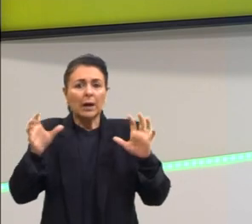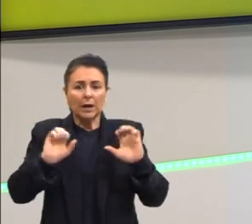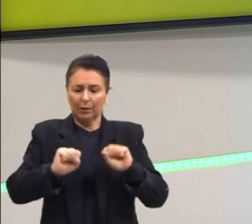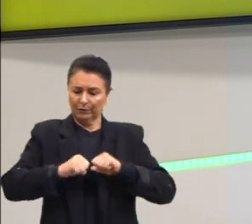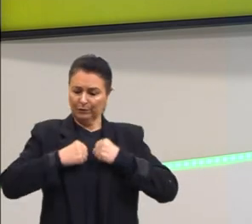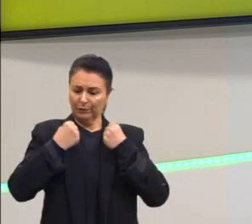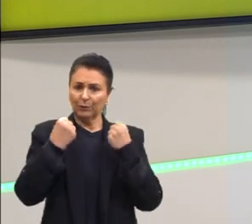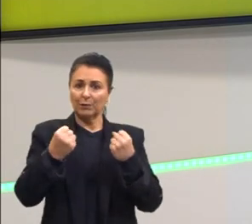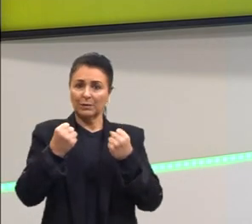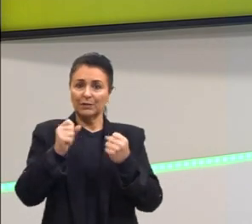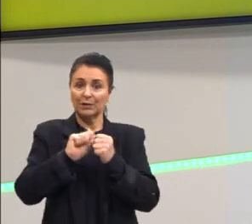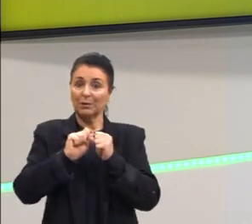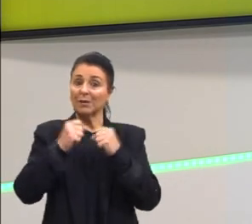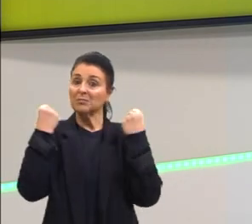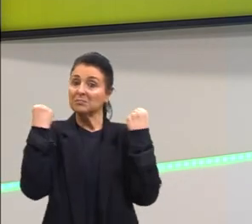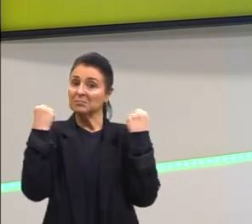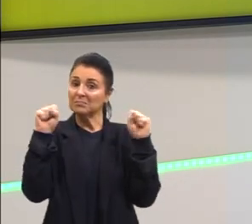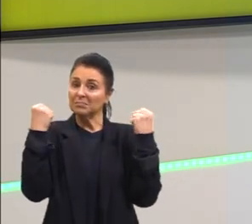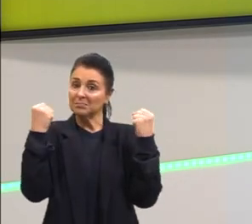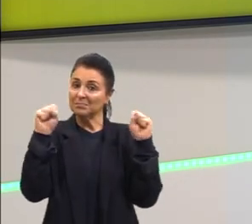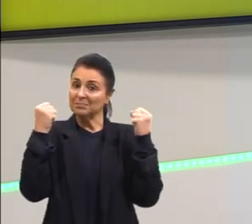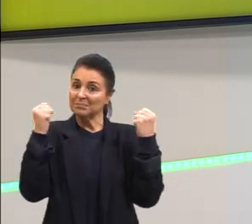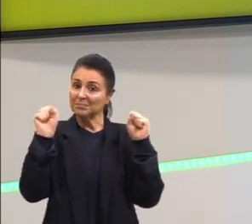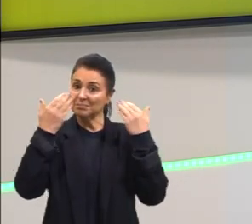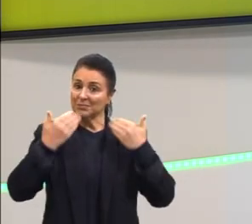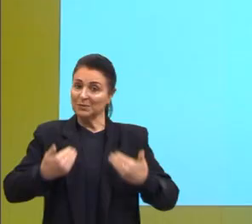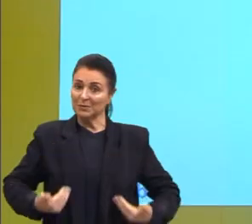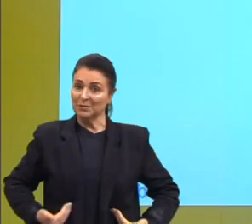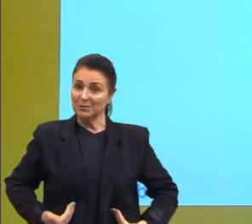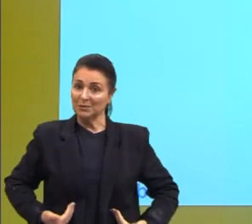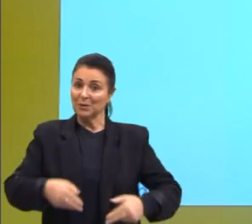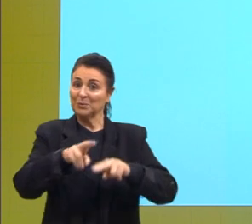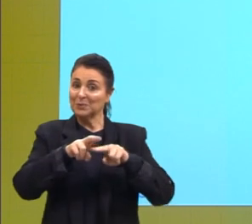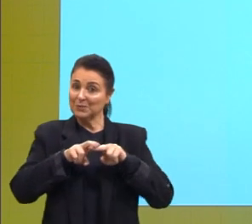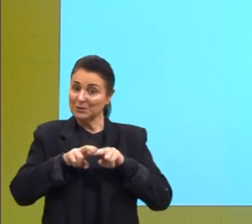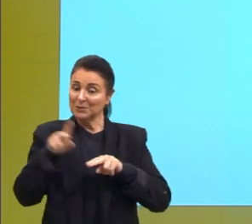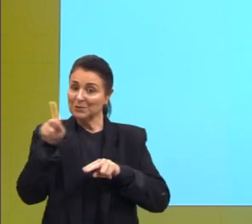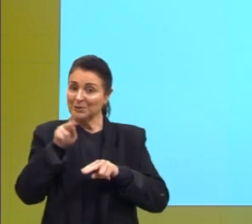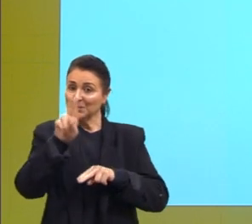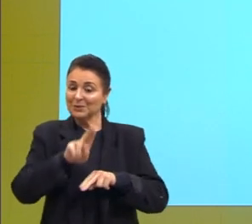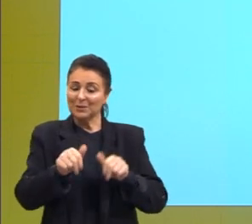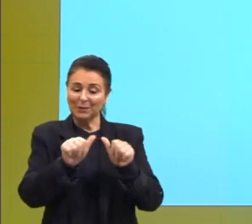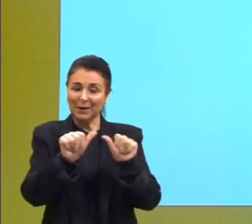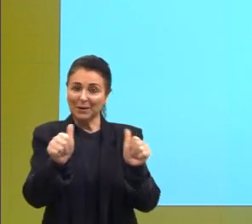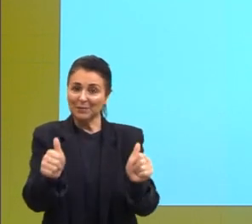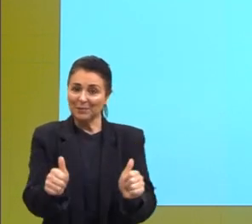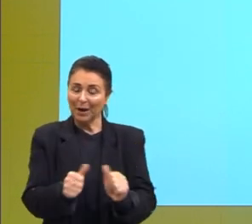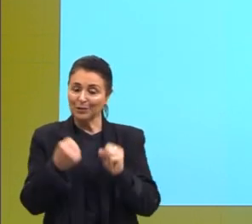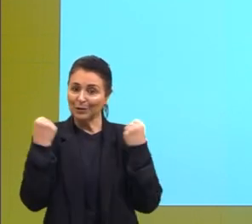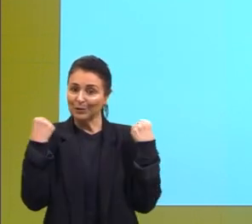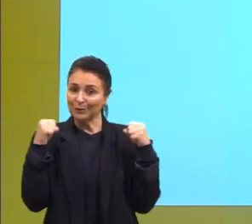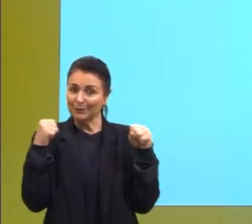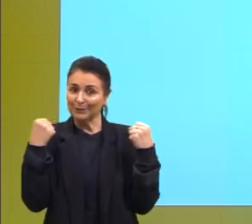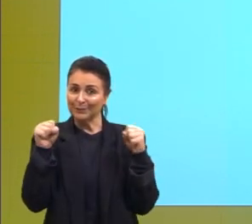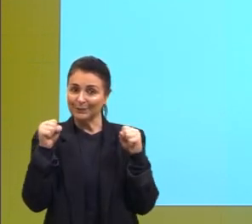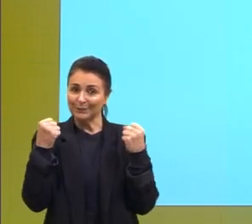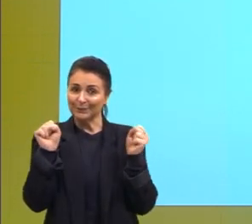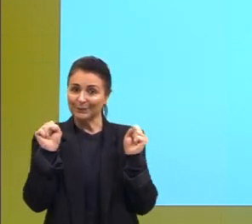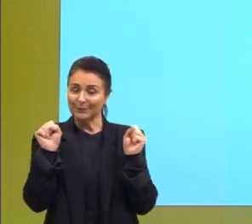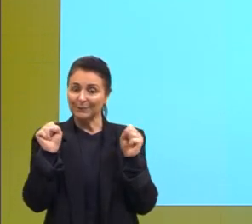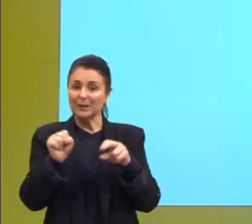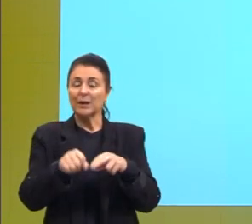eu vou fazer exercício né eu vou me exercitar e por isso que o ícone do exercício super importante além de todas as